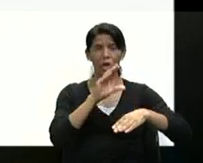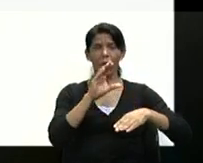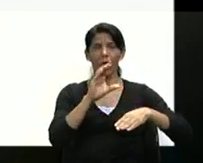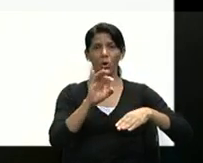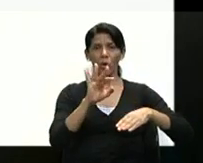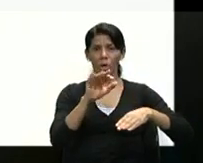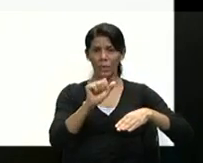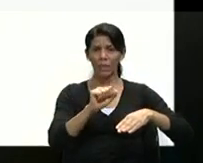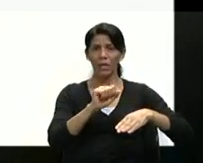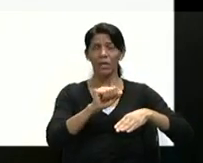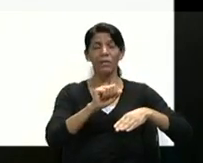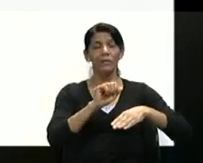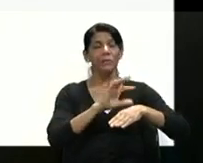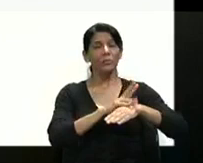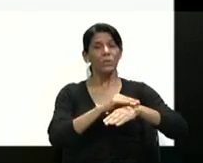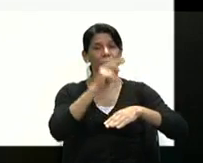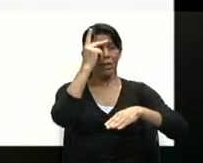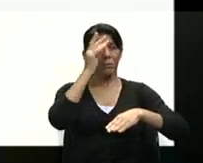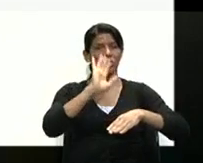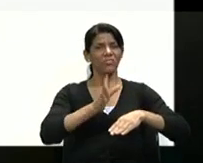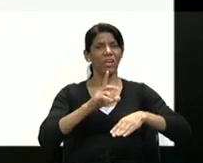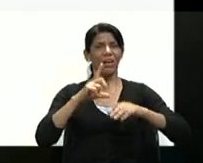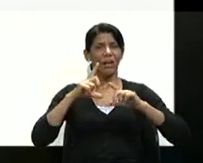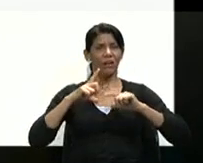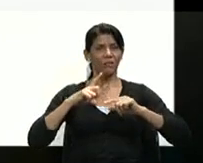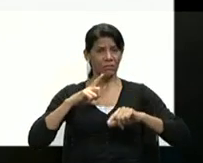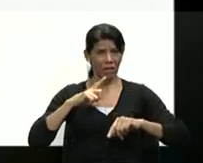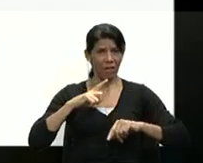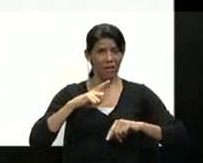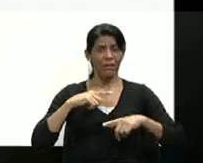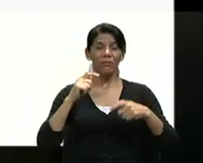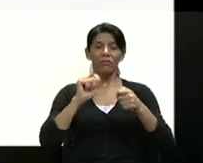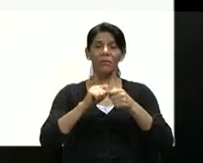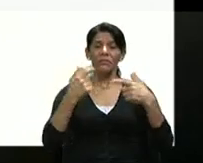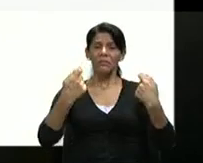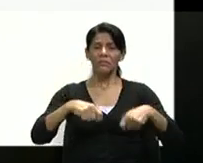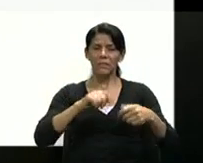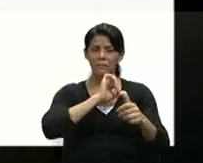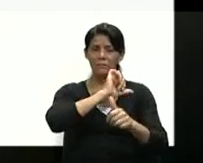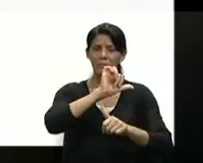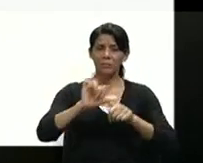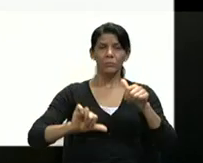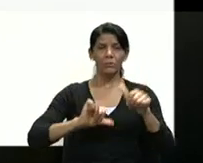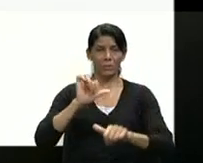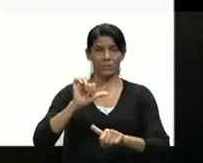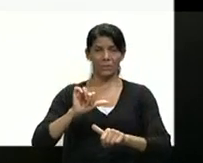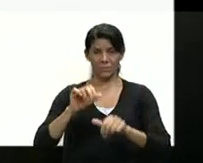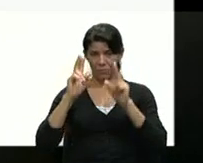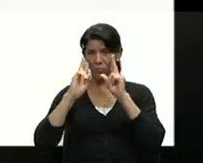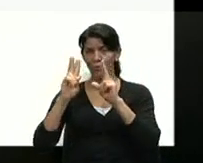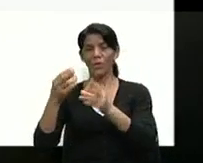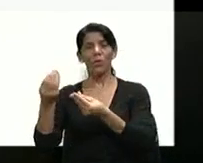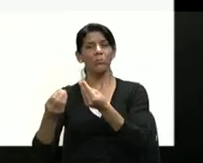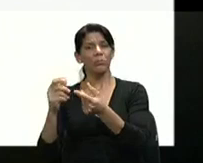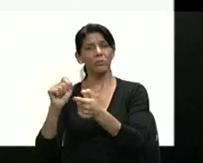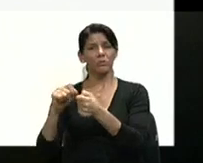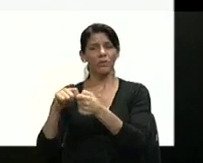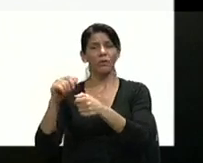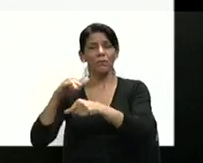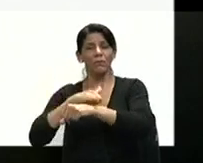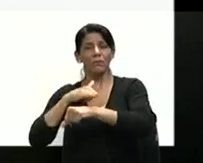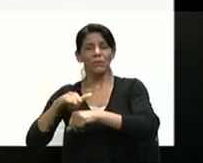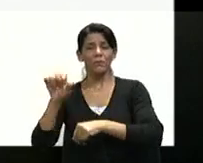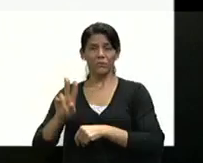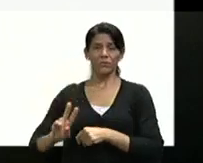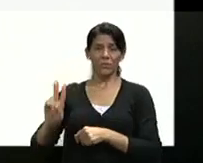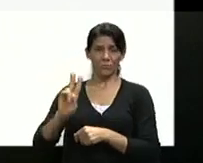crônico-degenerativas levam a essa necessidade, né? E como que a gente vai trabalhar? Vamos ver no próximo slide como que a gente vai